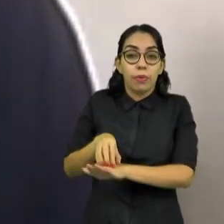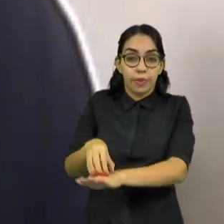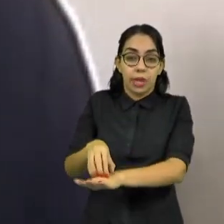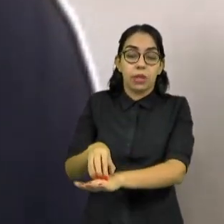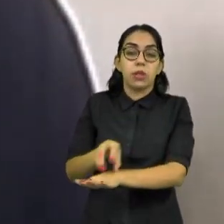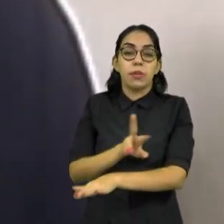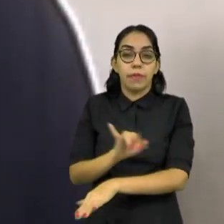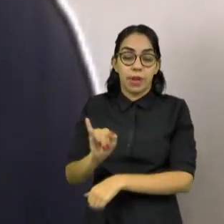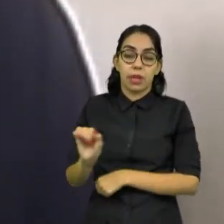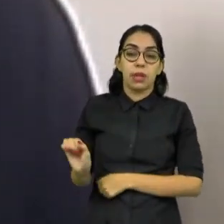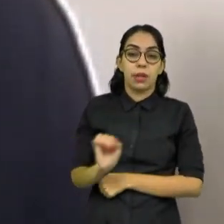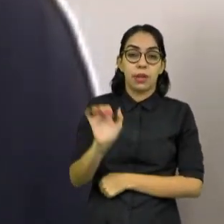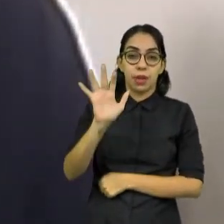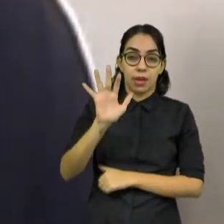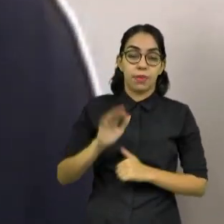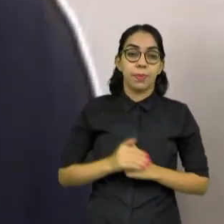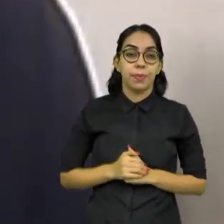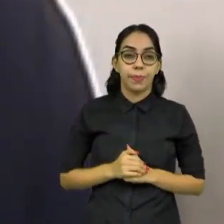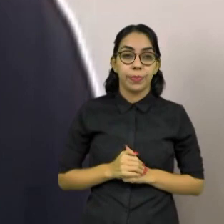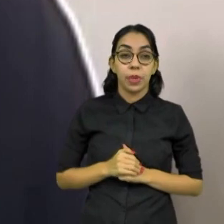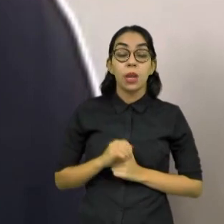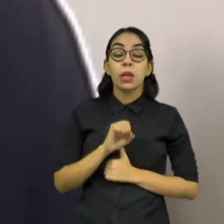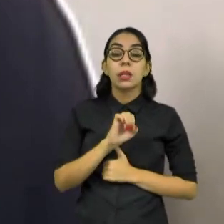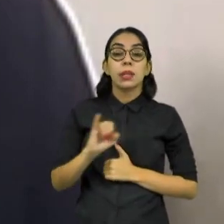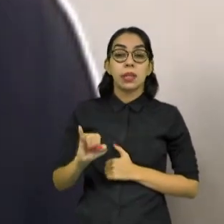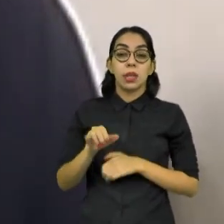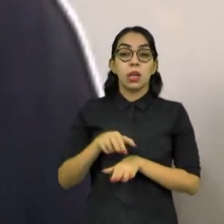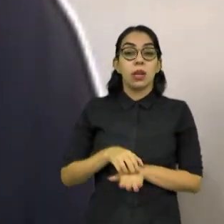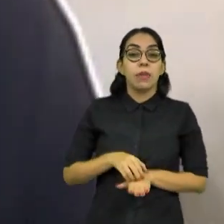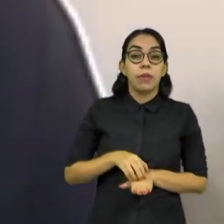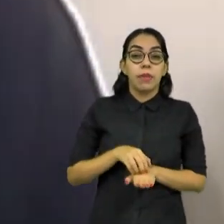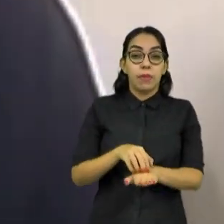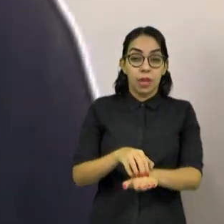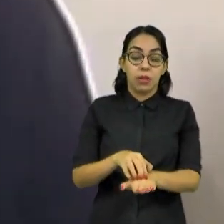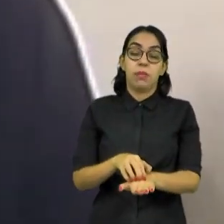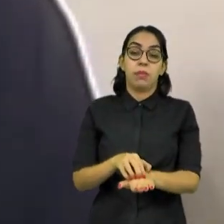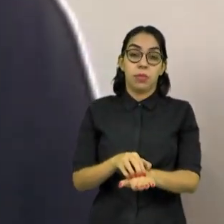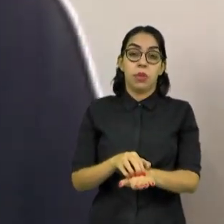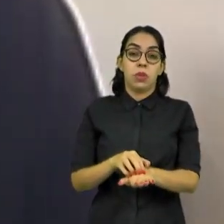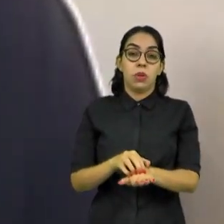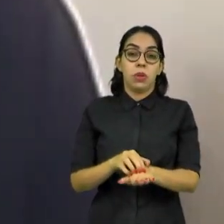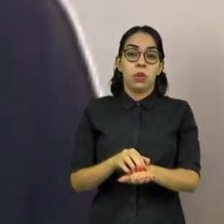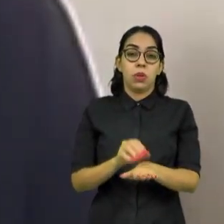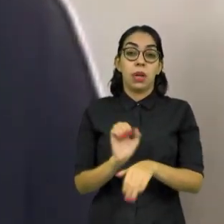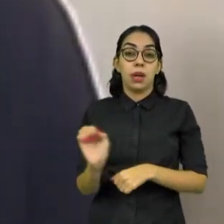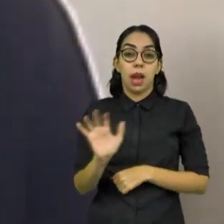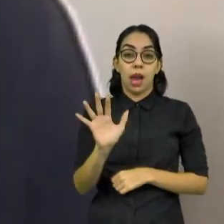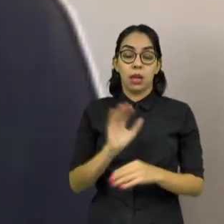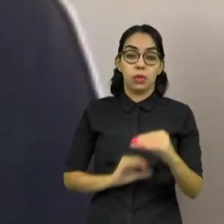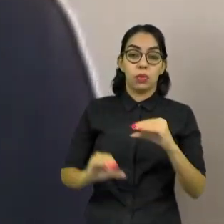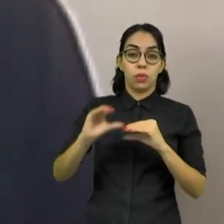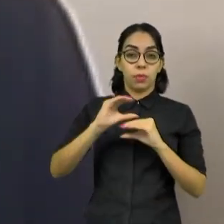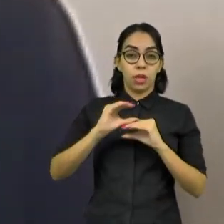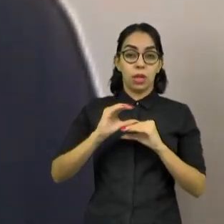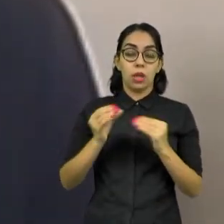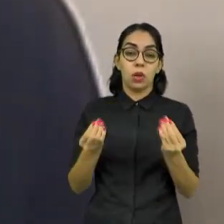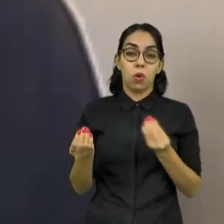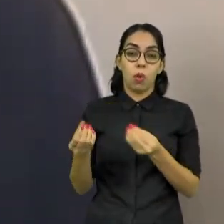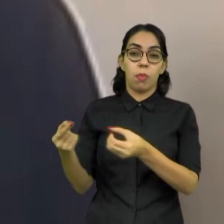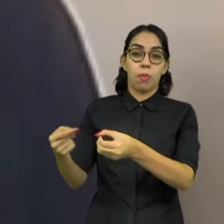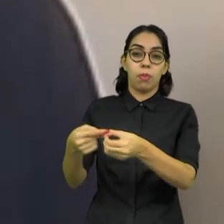significativo. Né? Então, à medida que aumenta o custo desse frete para trazer essa mercadoria das regiões produtoras para a nossa